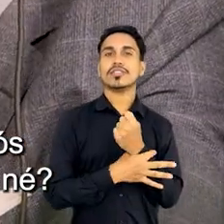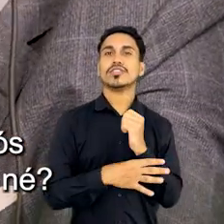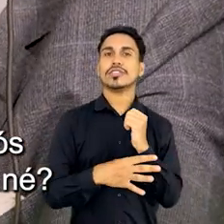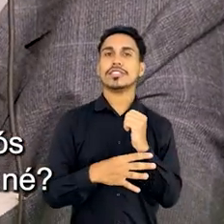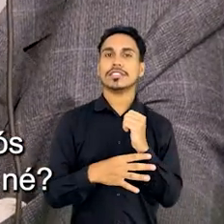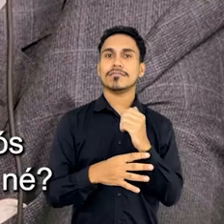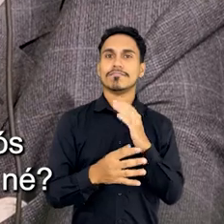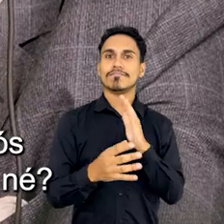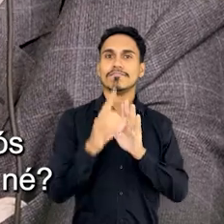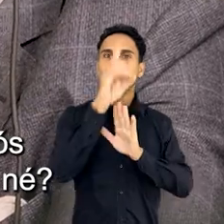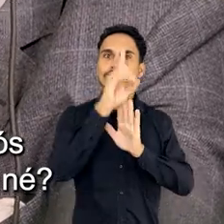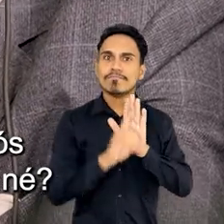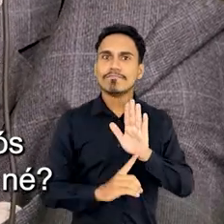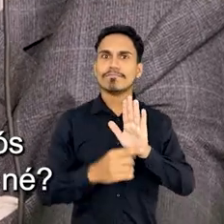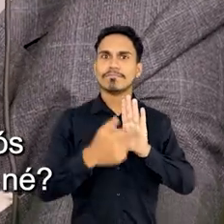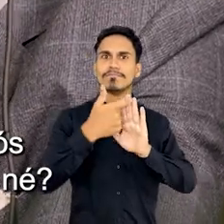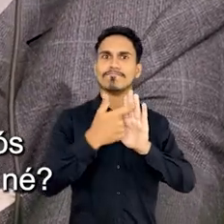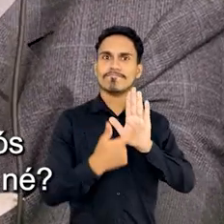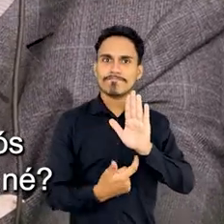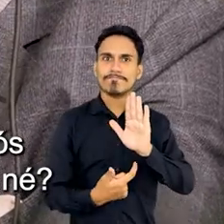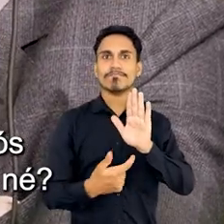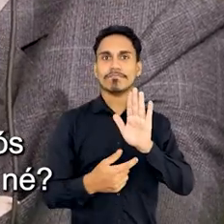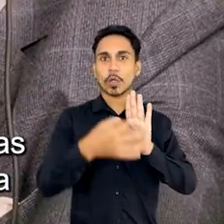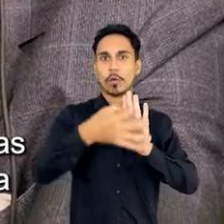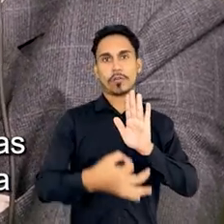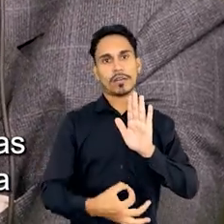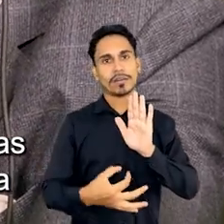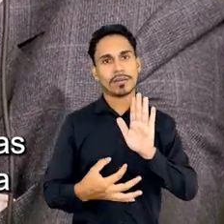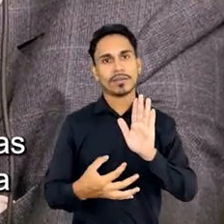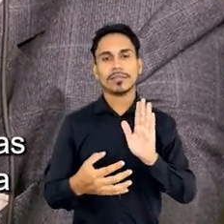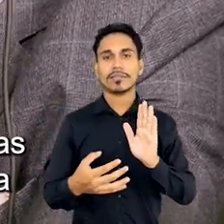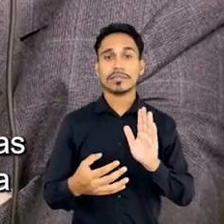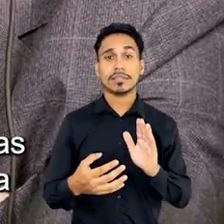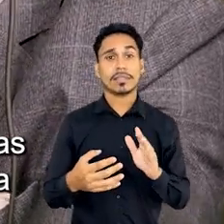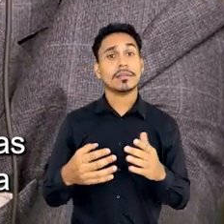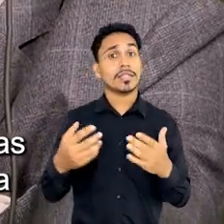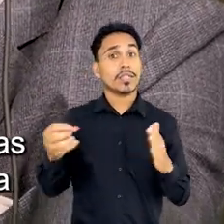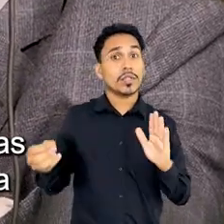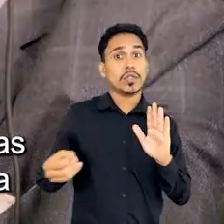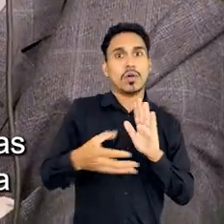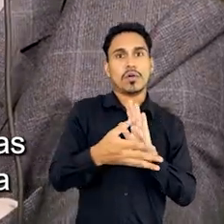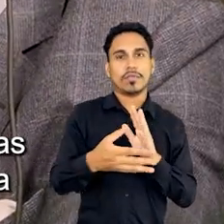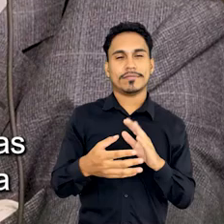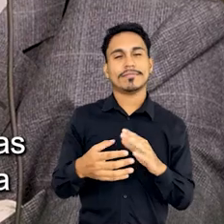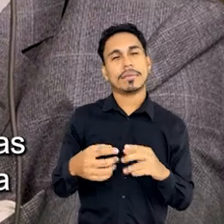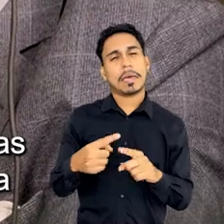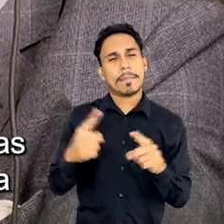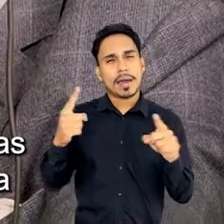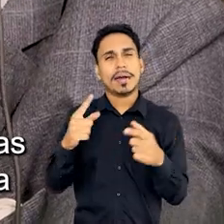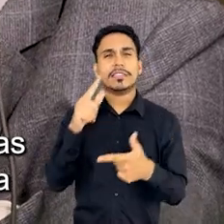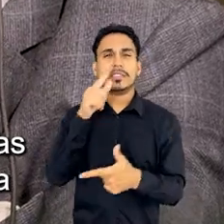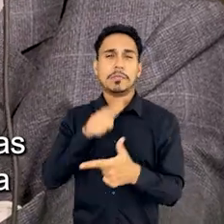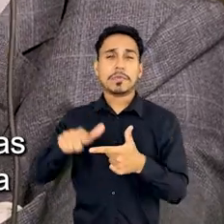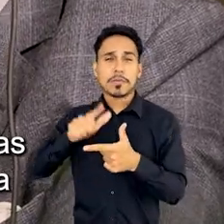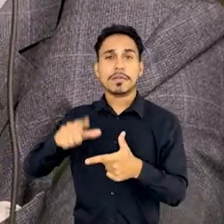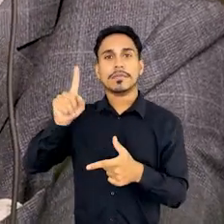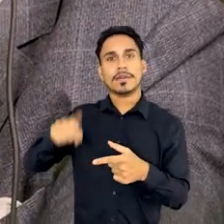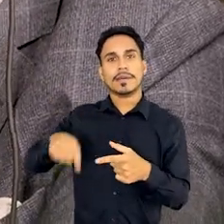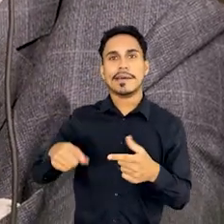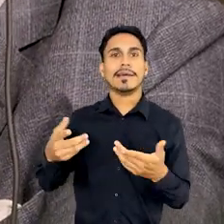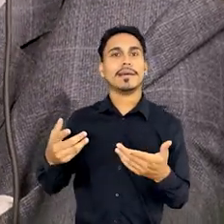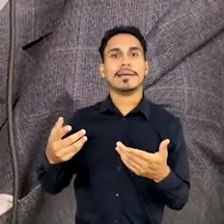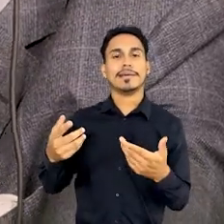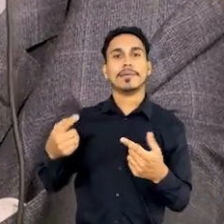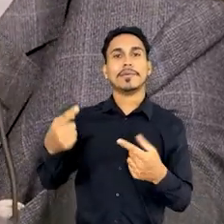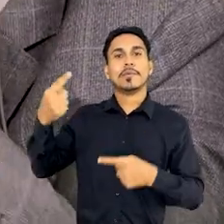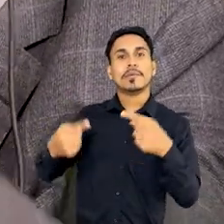ponar legal mas nós estamos ter as condições de funcionamento né muitas dessas condições não dependem só das políticas internas eu acho que a outra defesa é